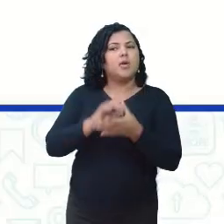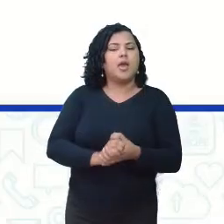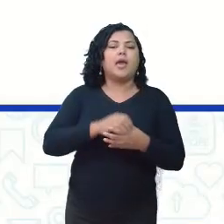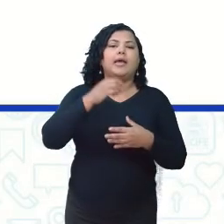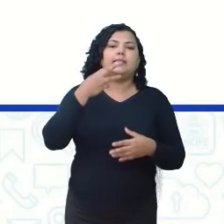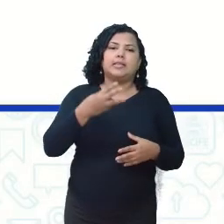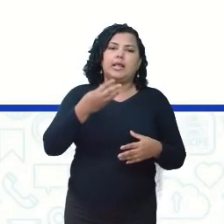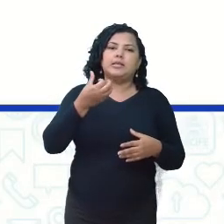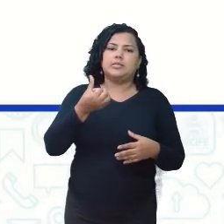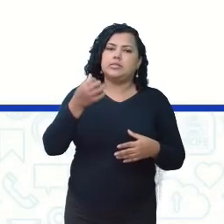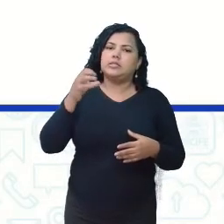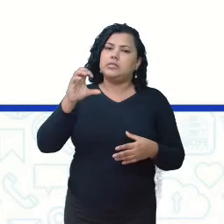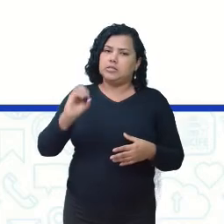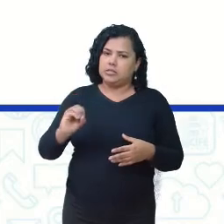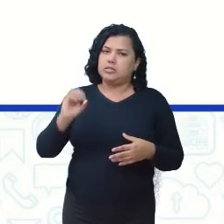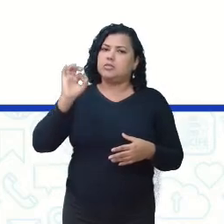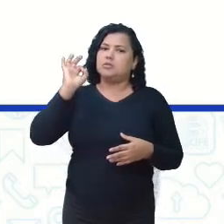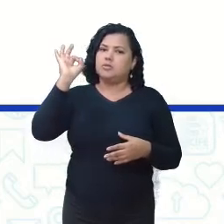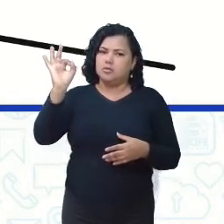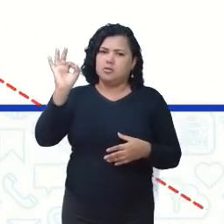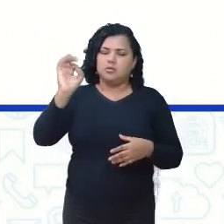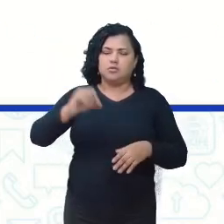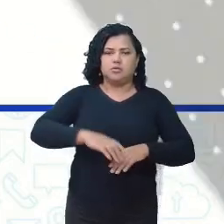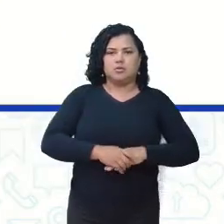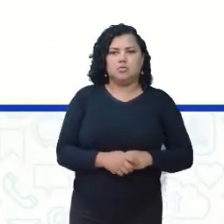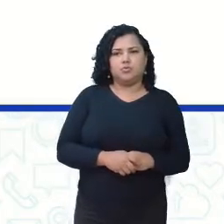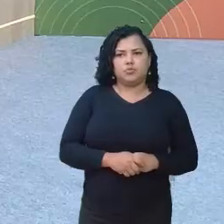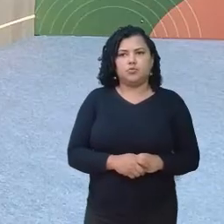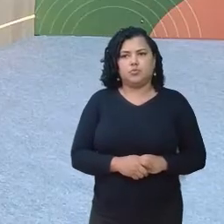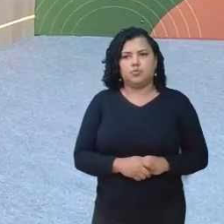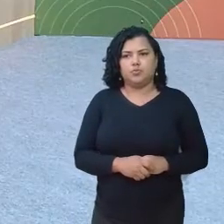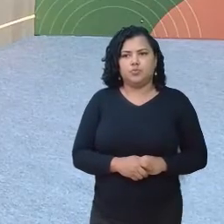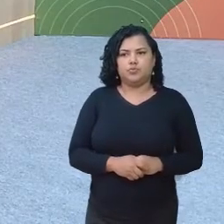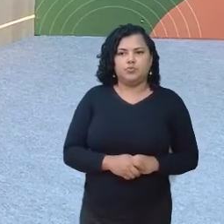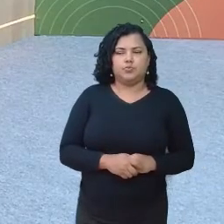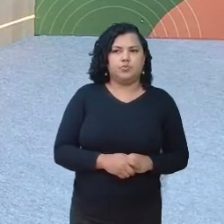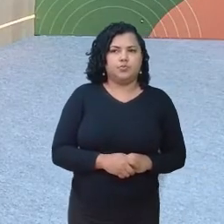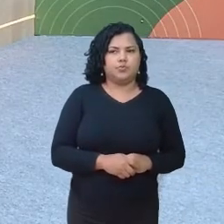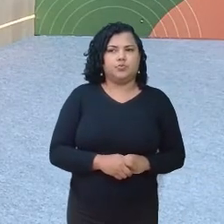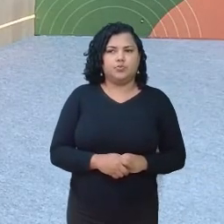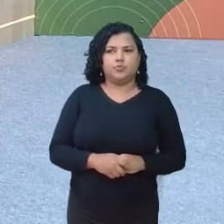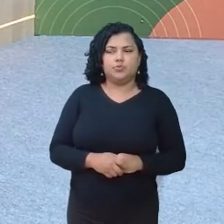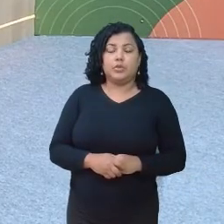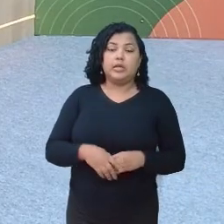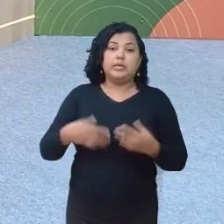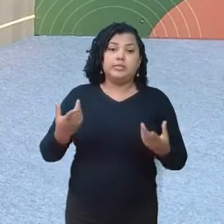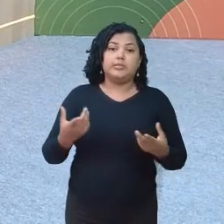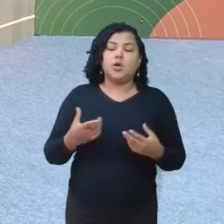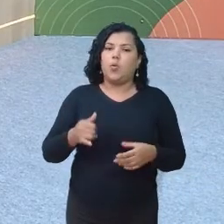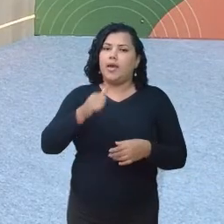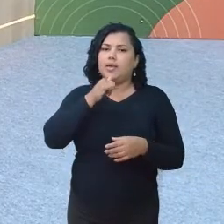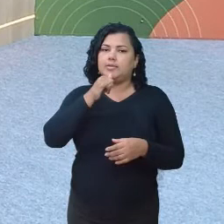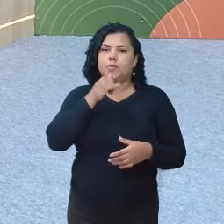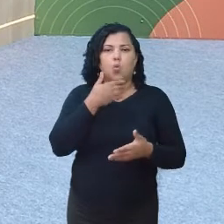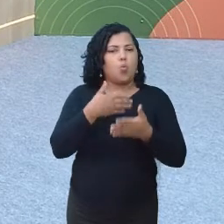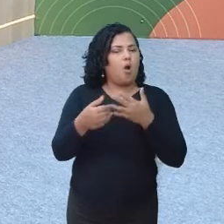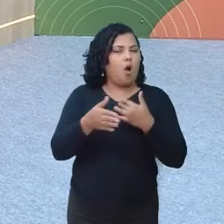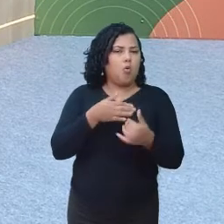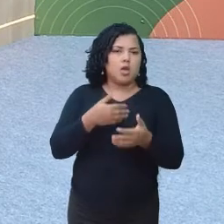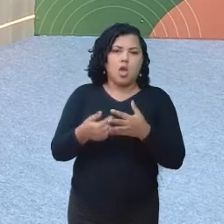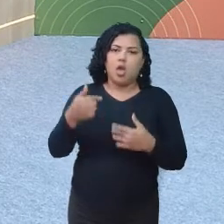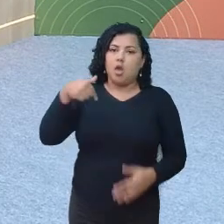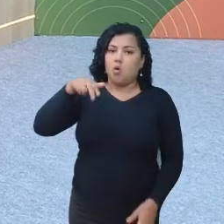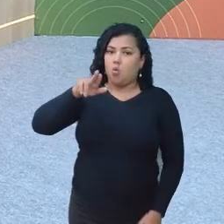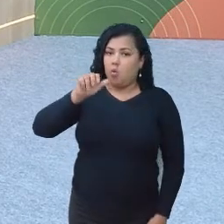é sempre igual a 360 graus. Então, a soma dos ângulos internos de qualquer quadrilátero é